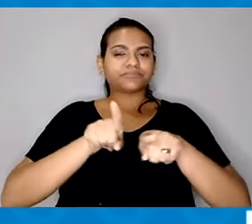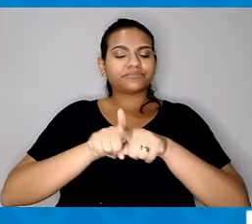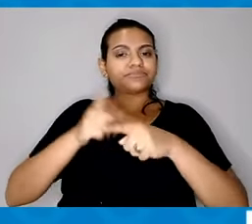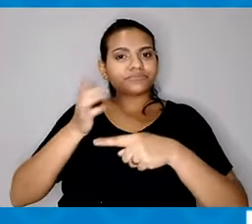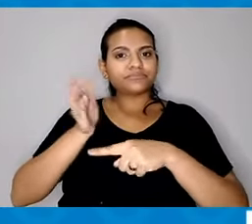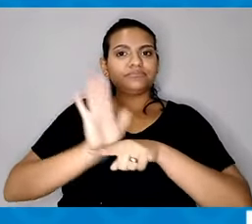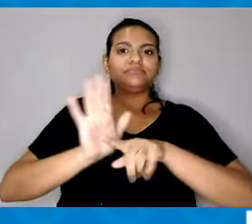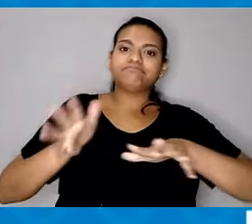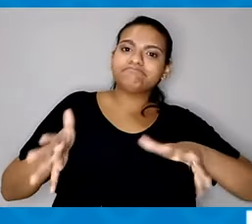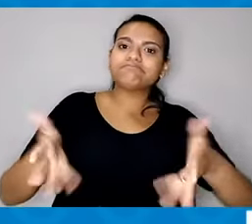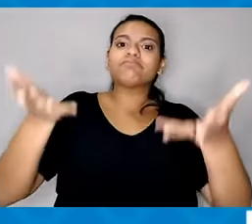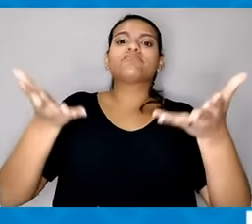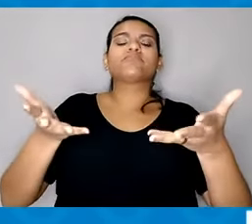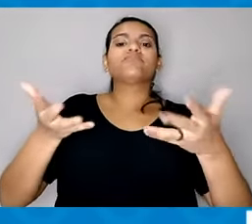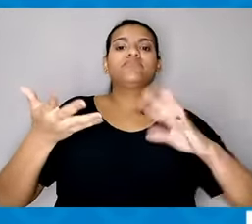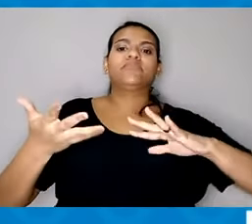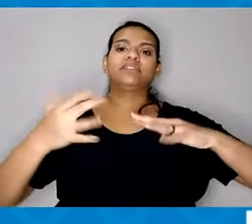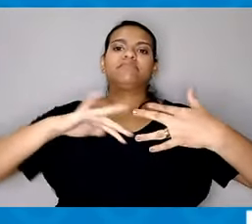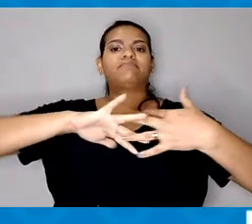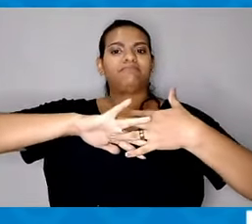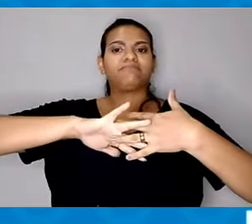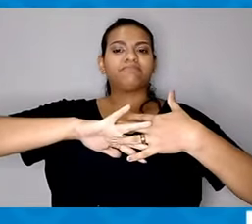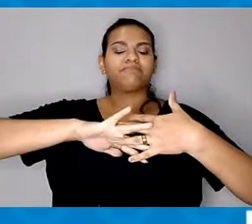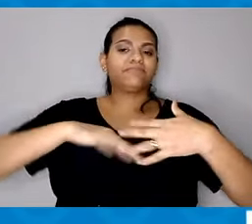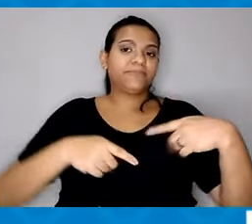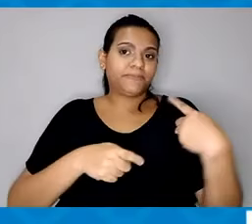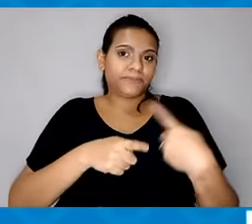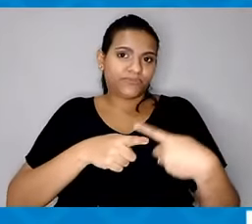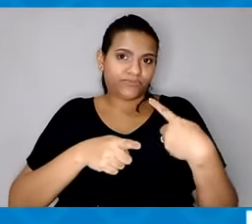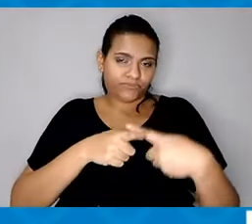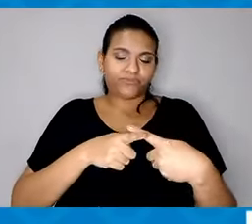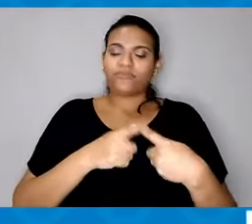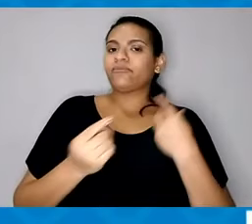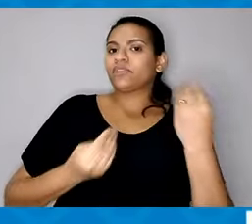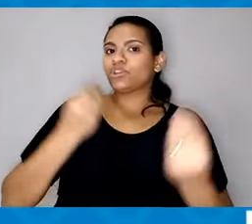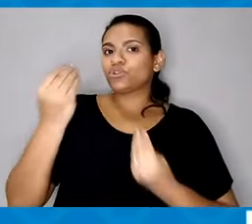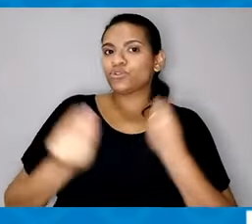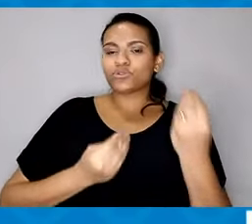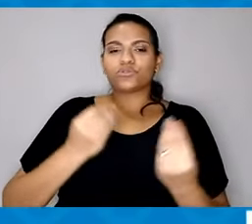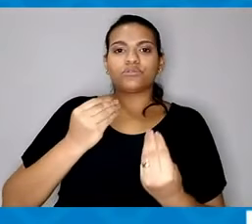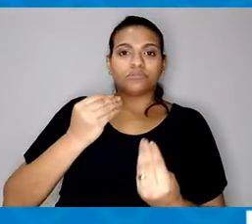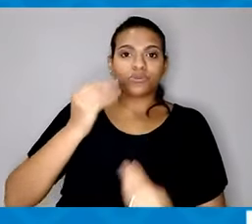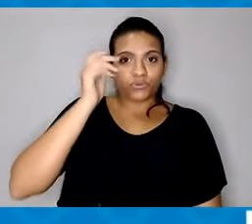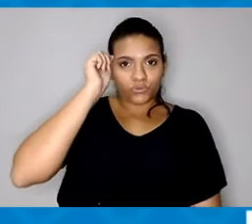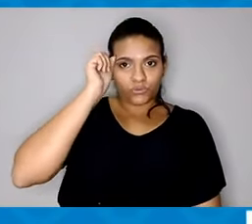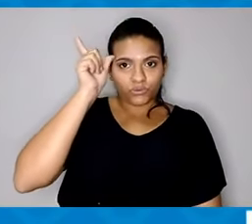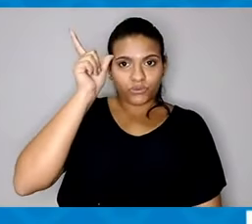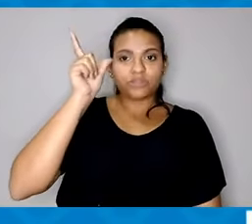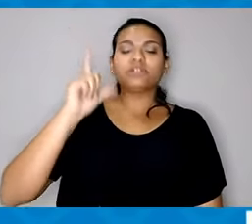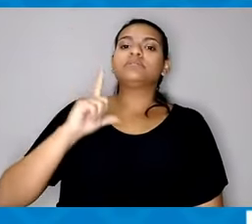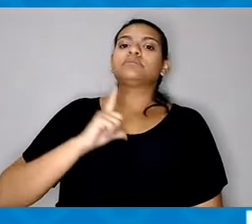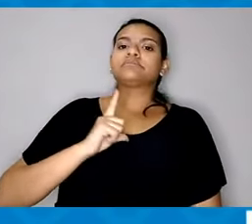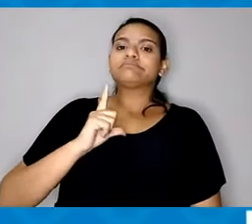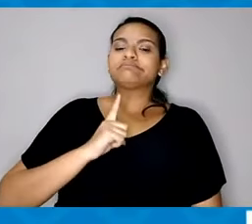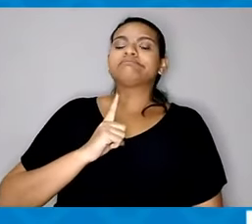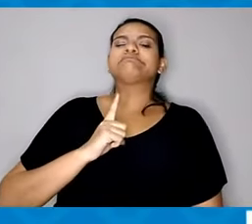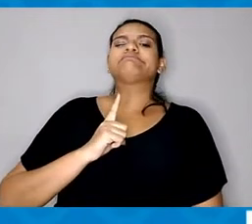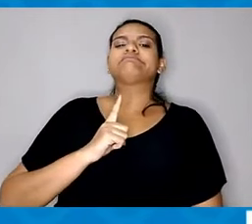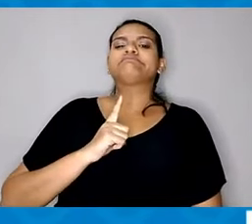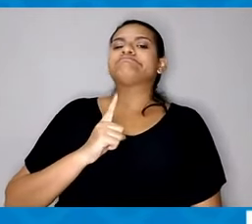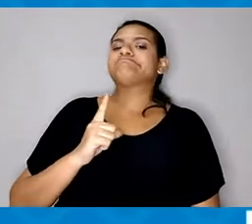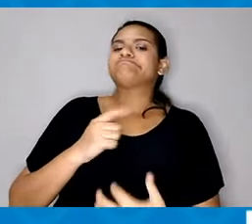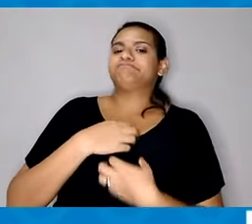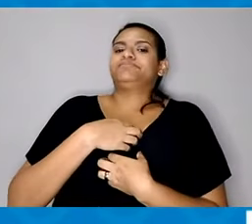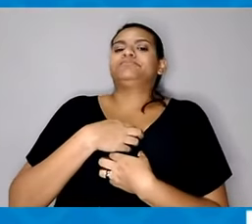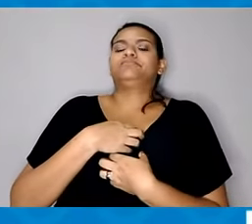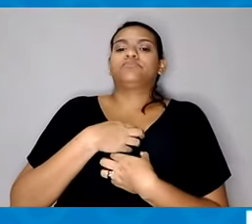Né? De alguma forma, culturalmente, né? Há um impacto na sua formação de valores e de